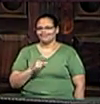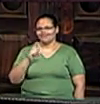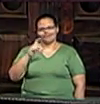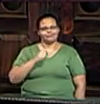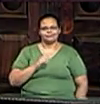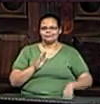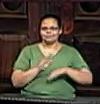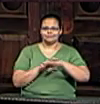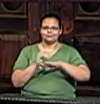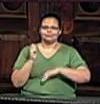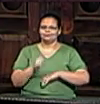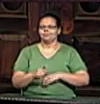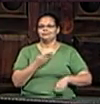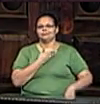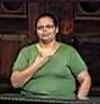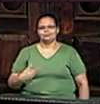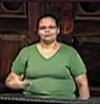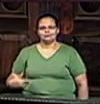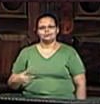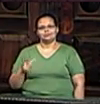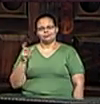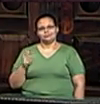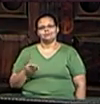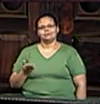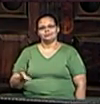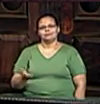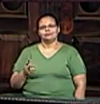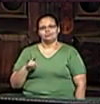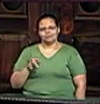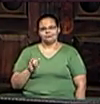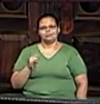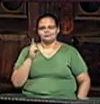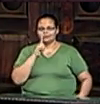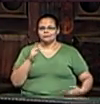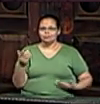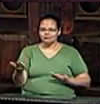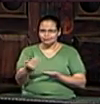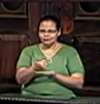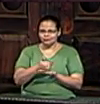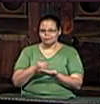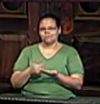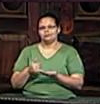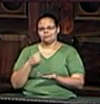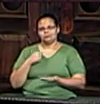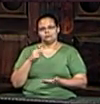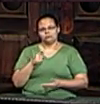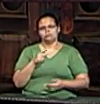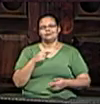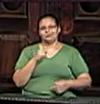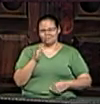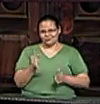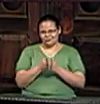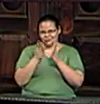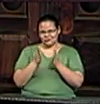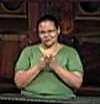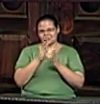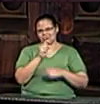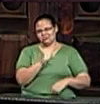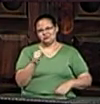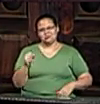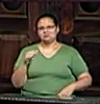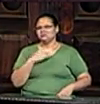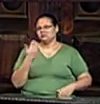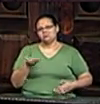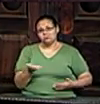do que esse governo vai arrecadar matando os pobres por esse estado do